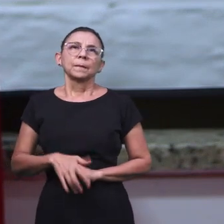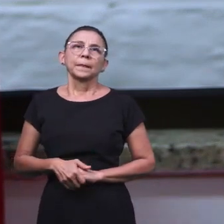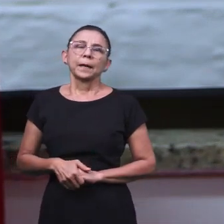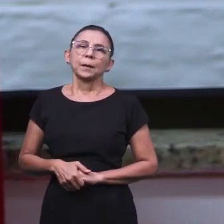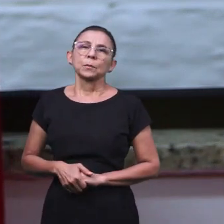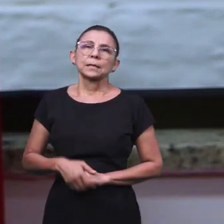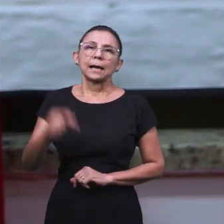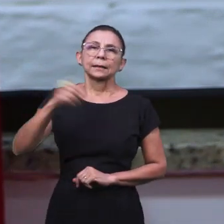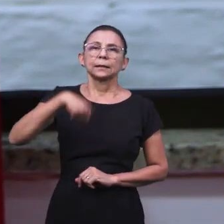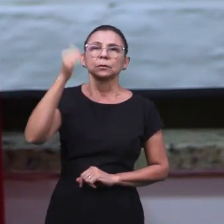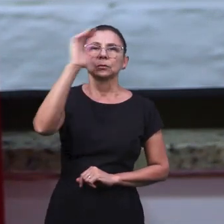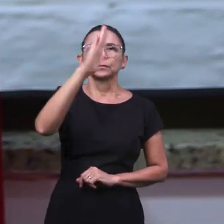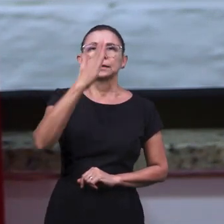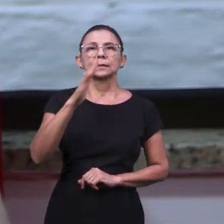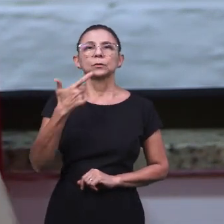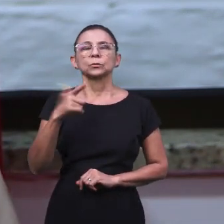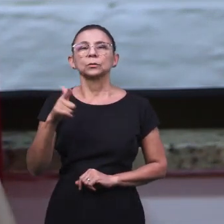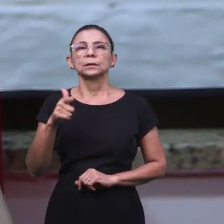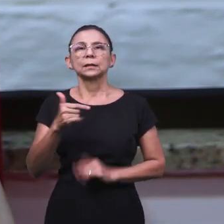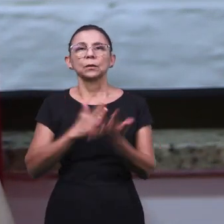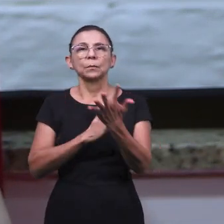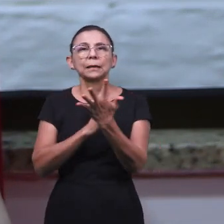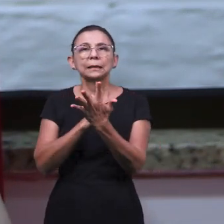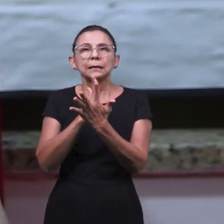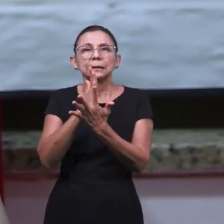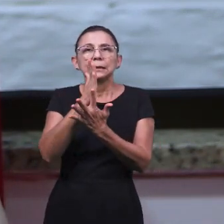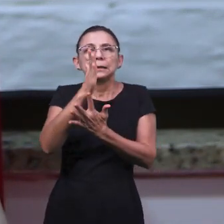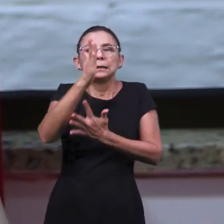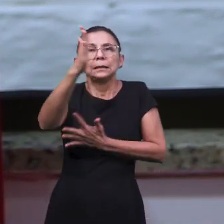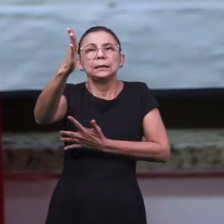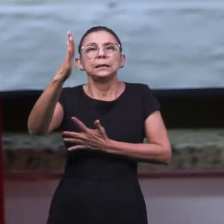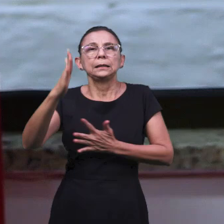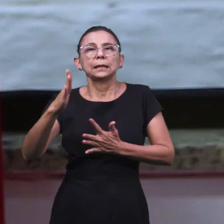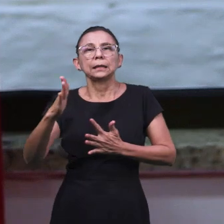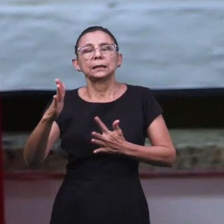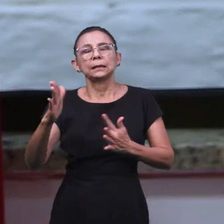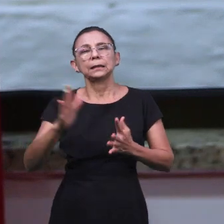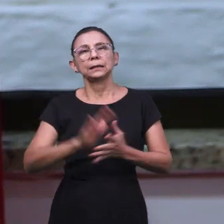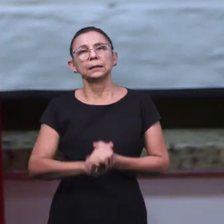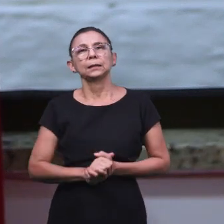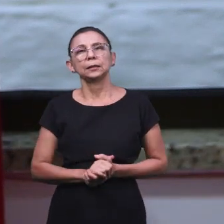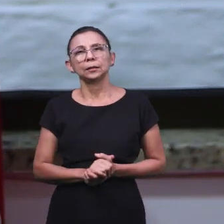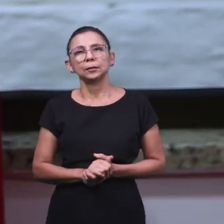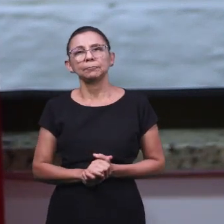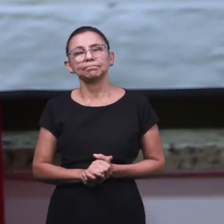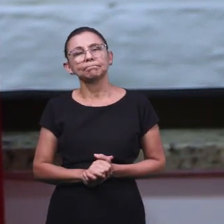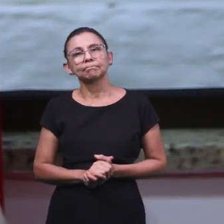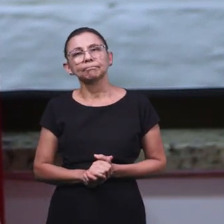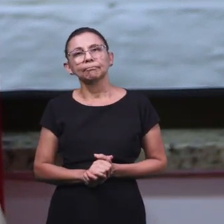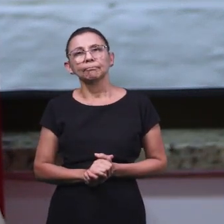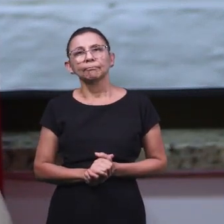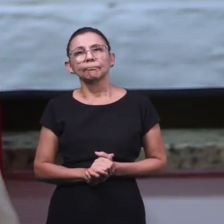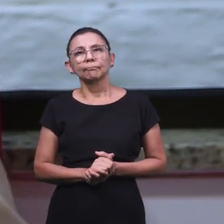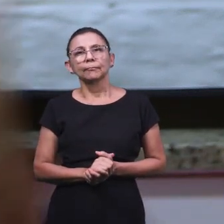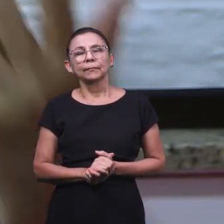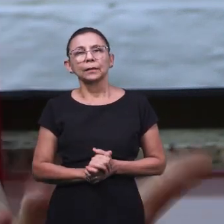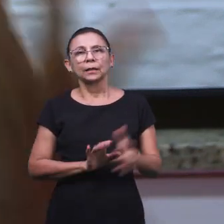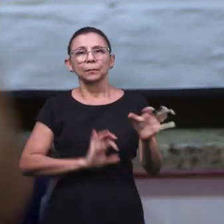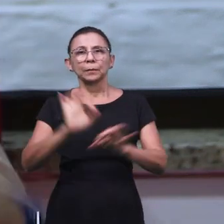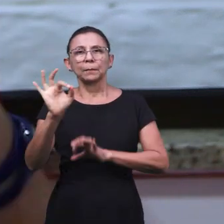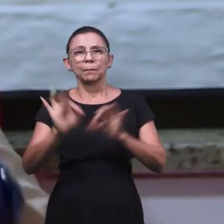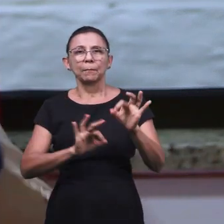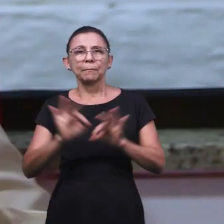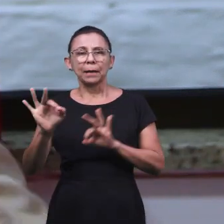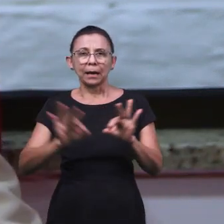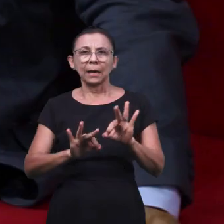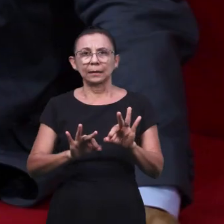temos uma linha de construção de órgãos. Isso não aconteceu, porque acho que se tivesse ficado na mão de protestante, teria. É porque o